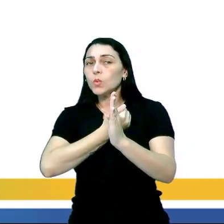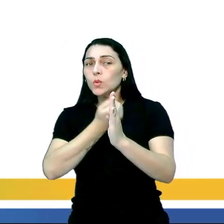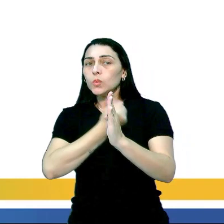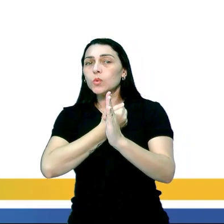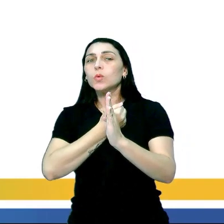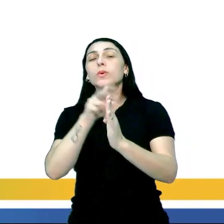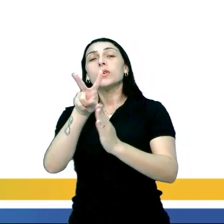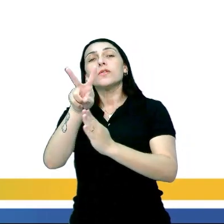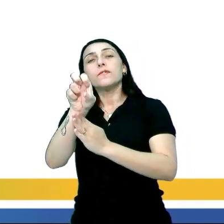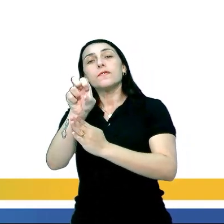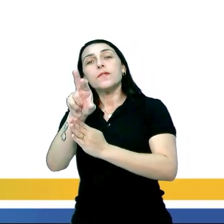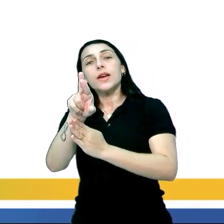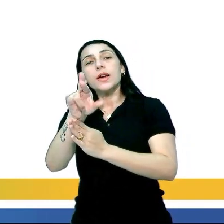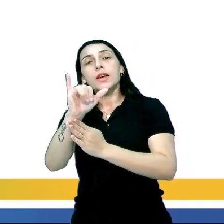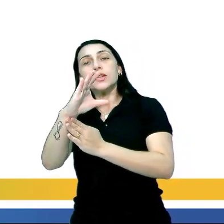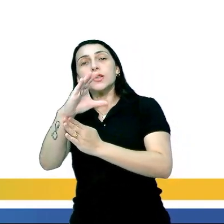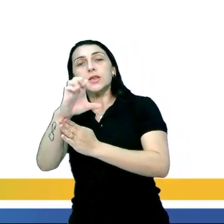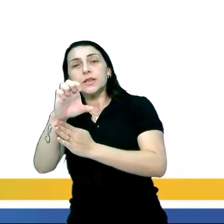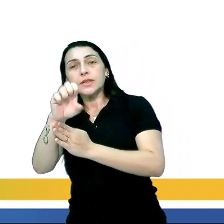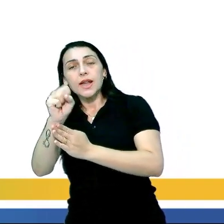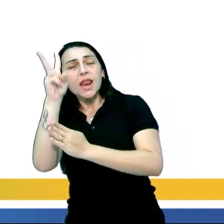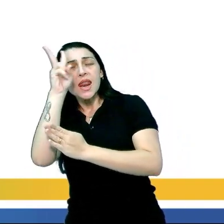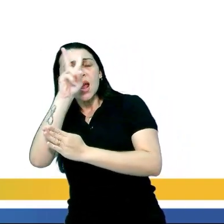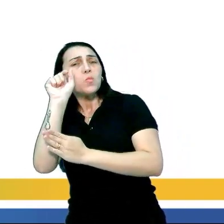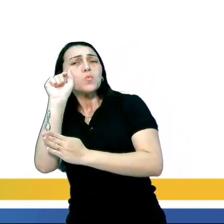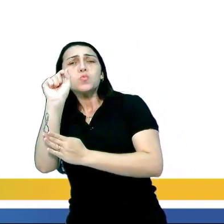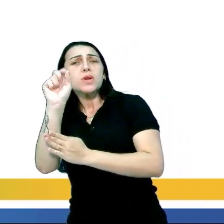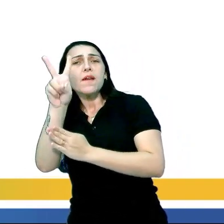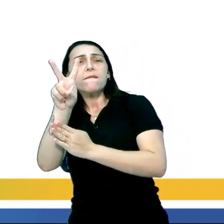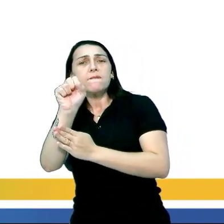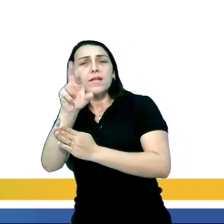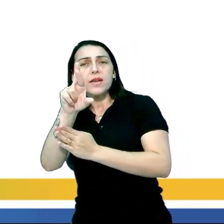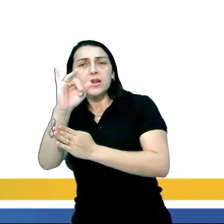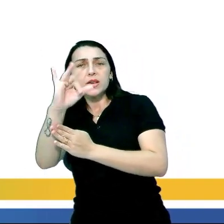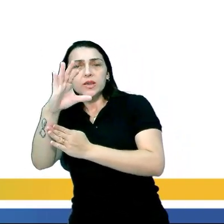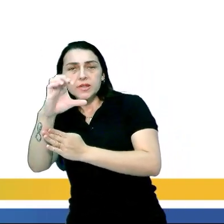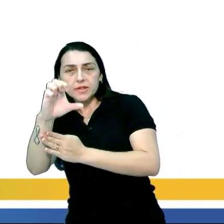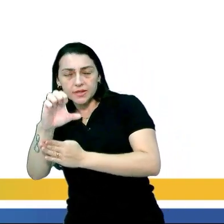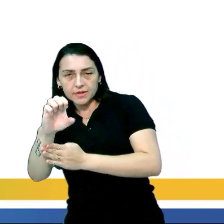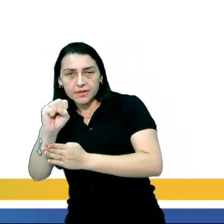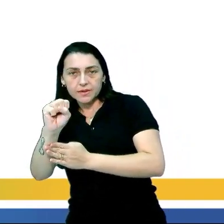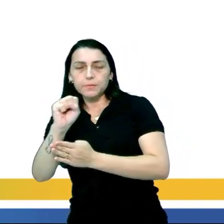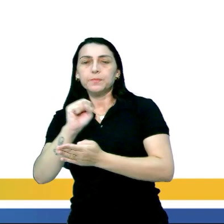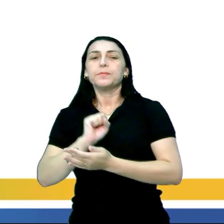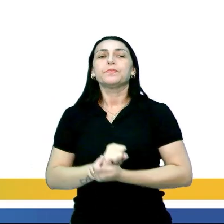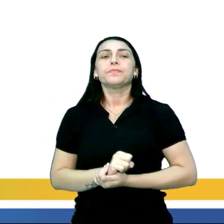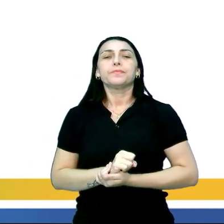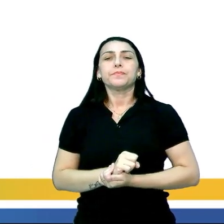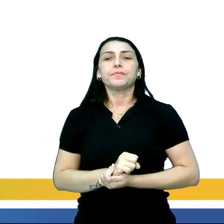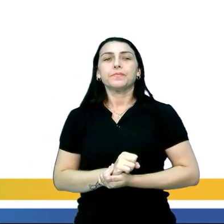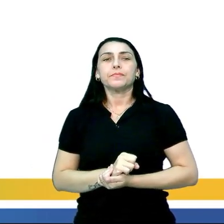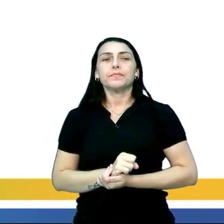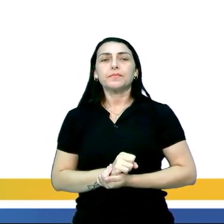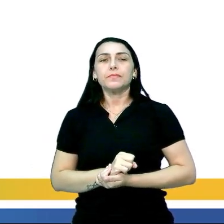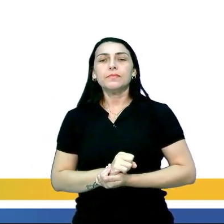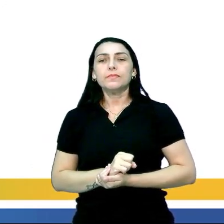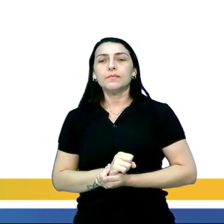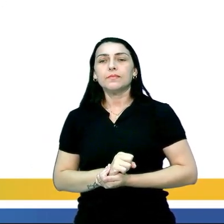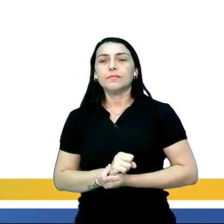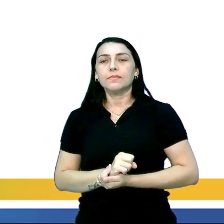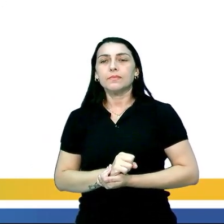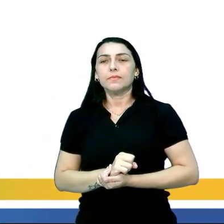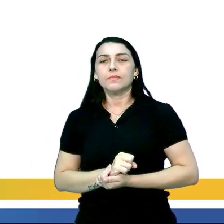de vértices, quero que você lembre o que é um vértice. Vamos lá. O